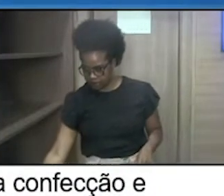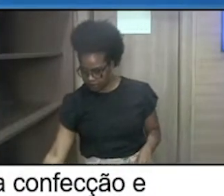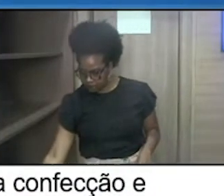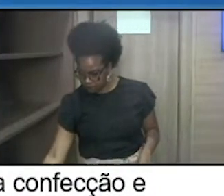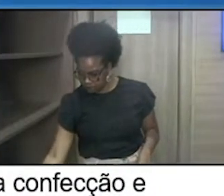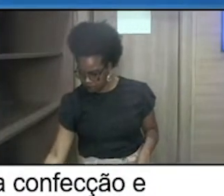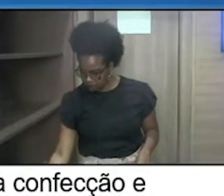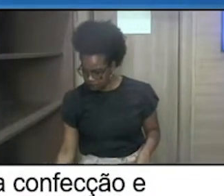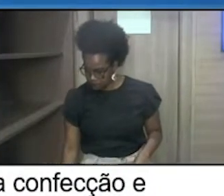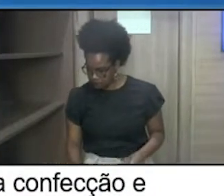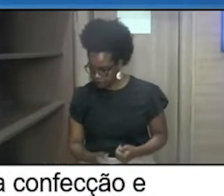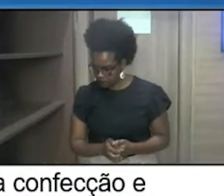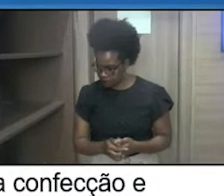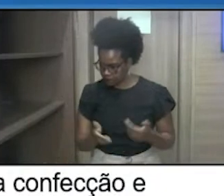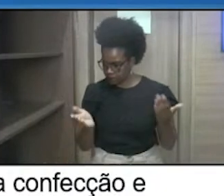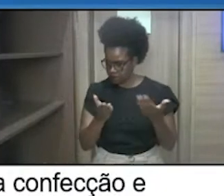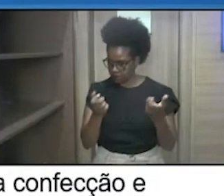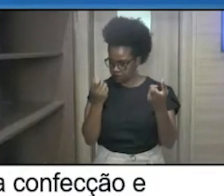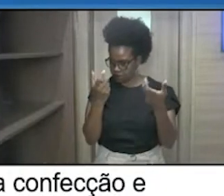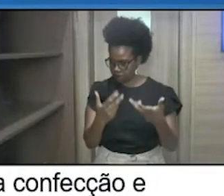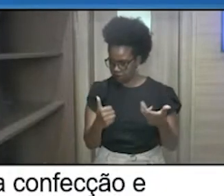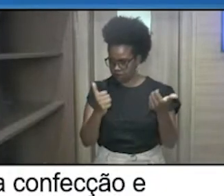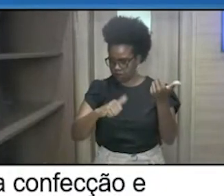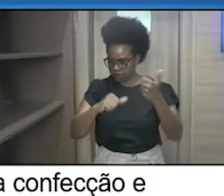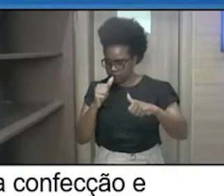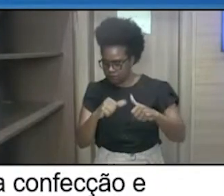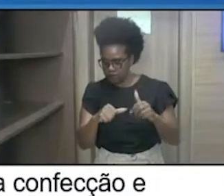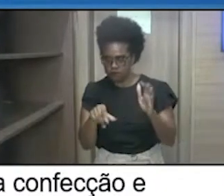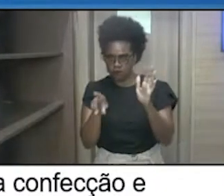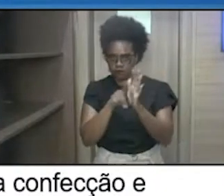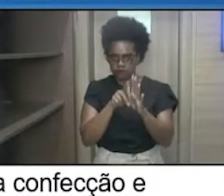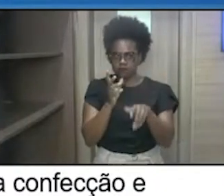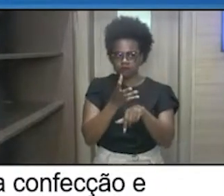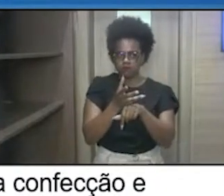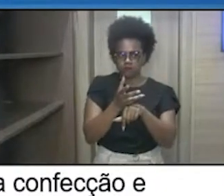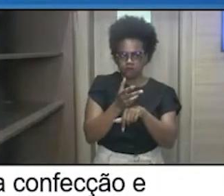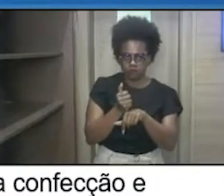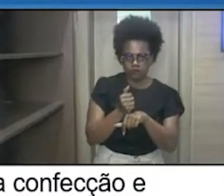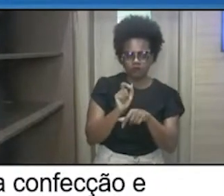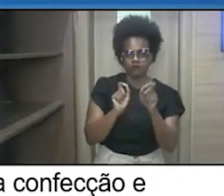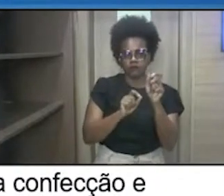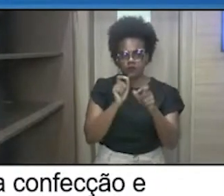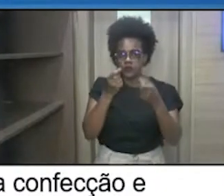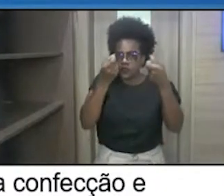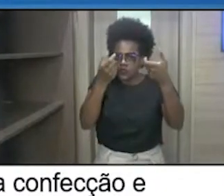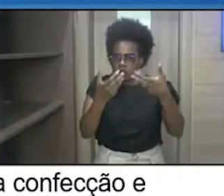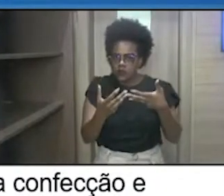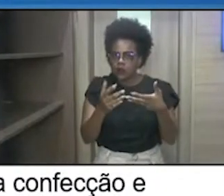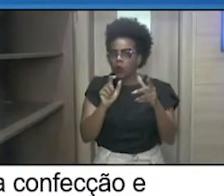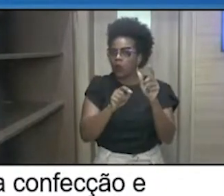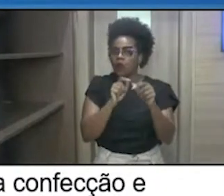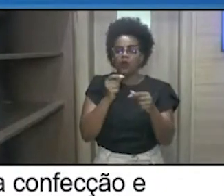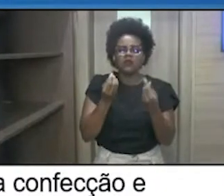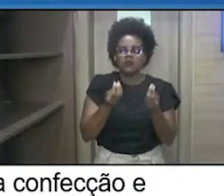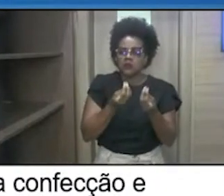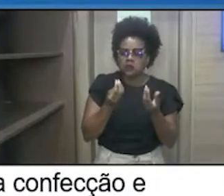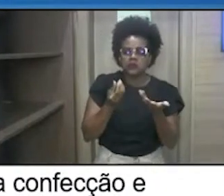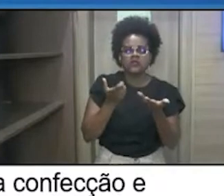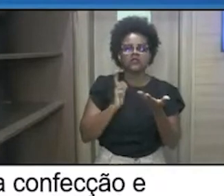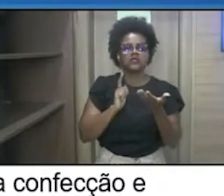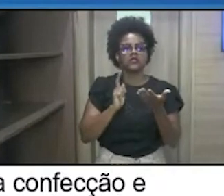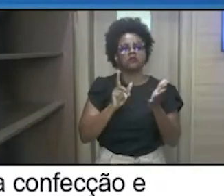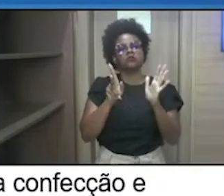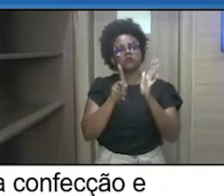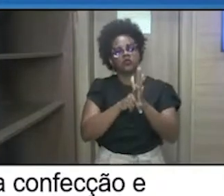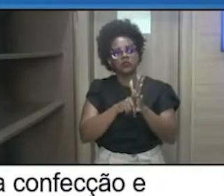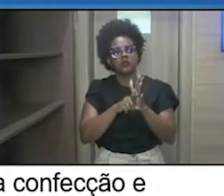uma análise que está dentro de uma perspectiva do qualitativo, que vai falar um pouco do como se dá, então, nessa